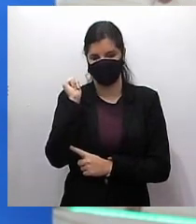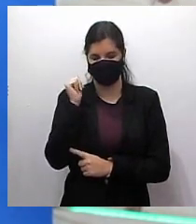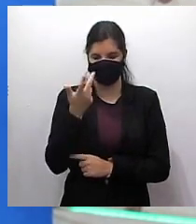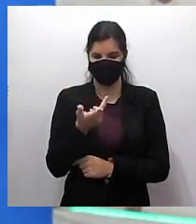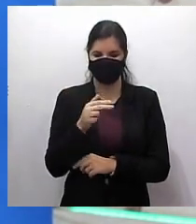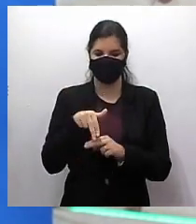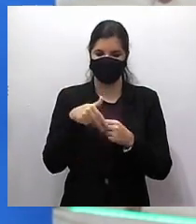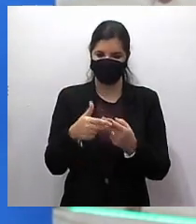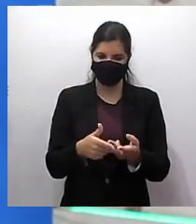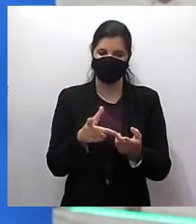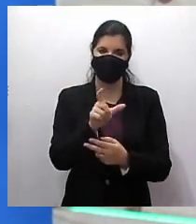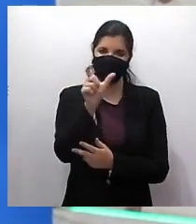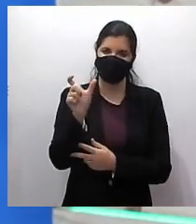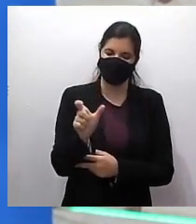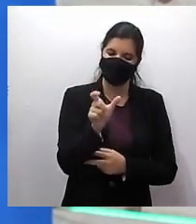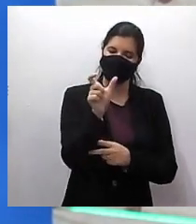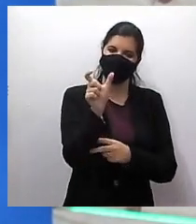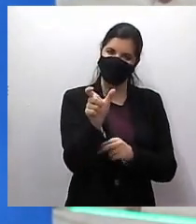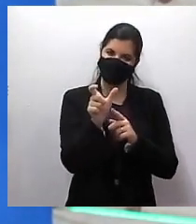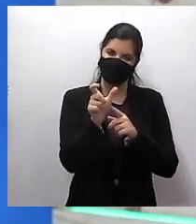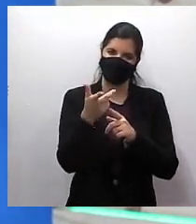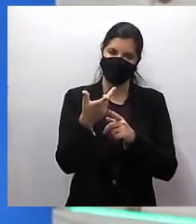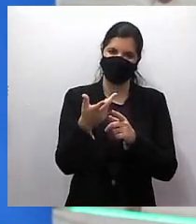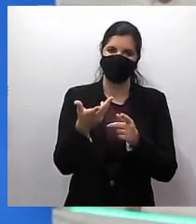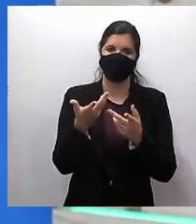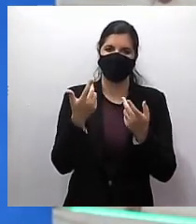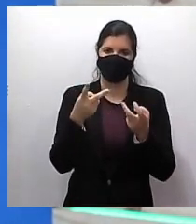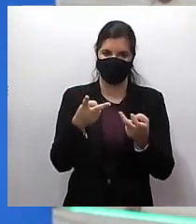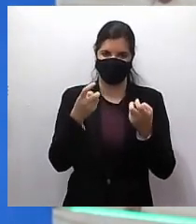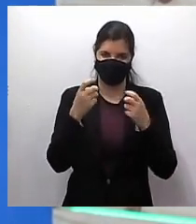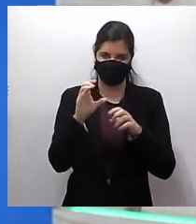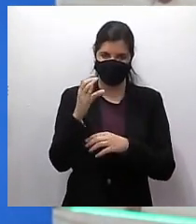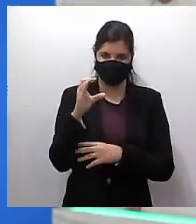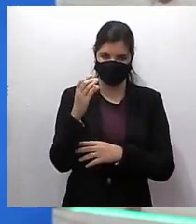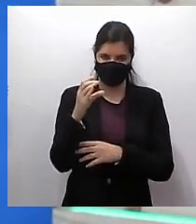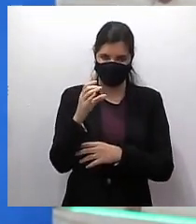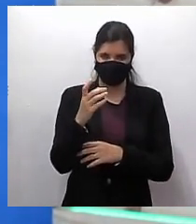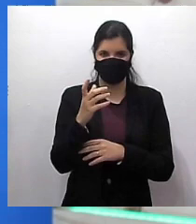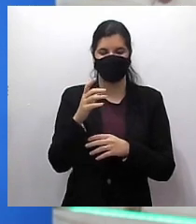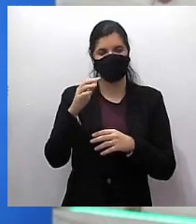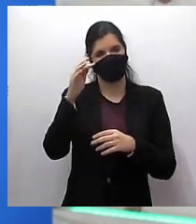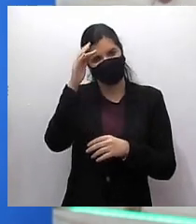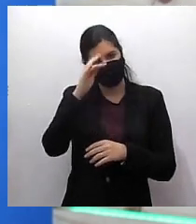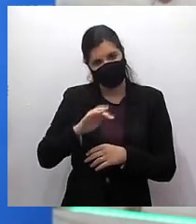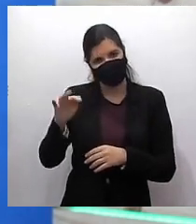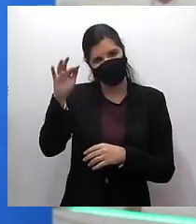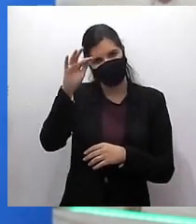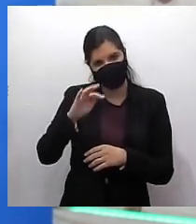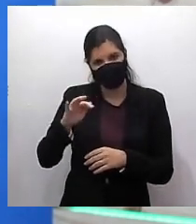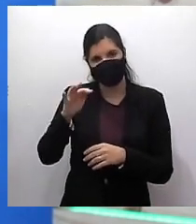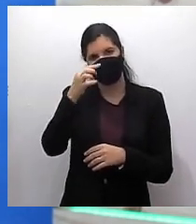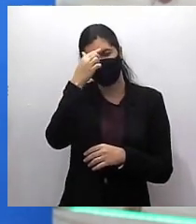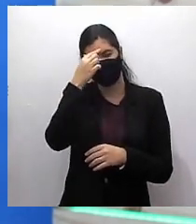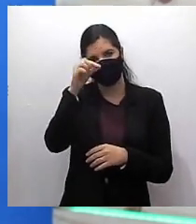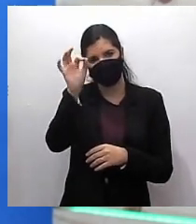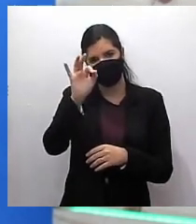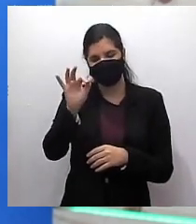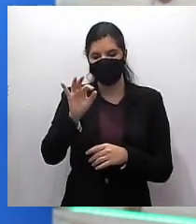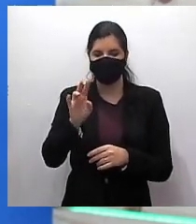esse termo começa, do ponto de vista científico, acadêmico, a deixar de ser usado,